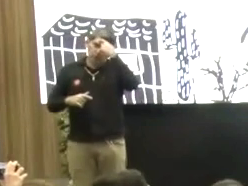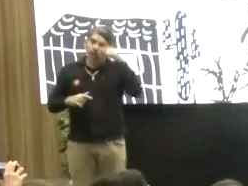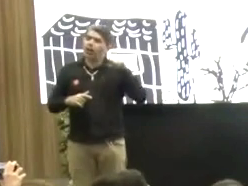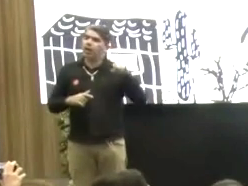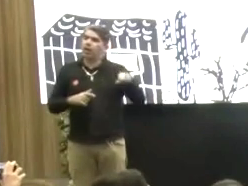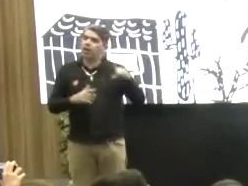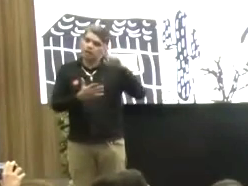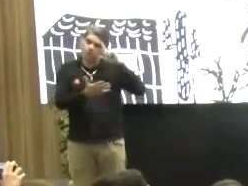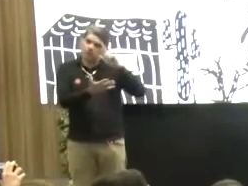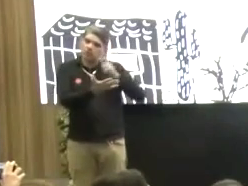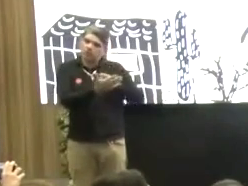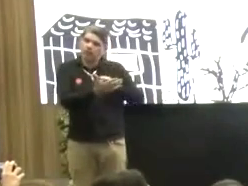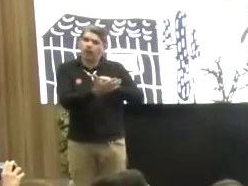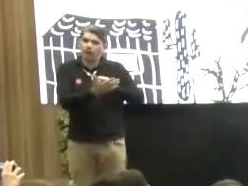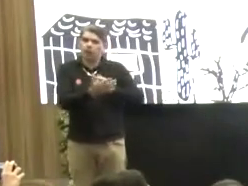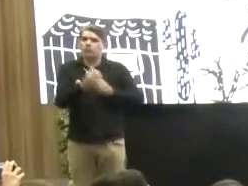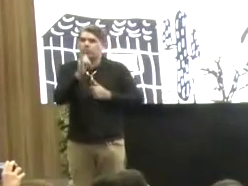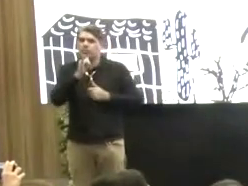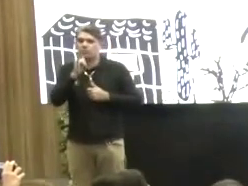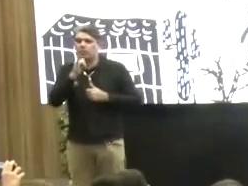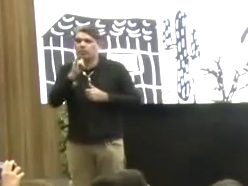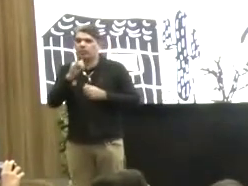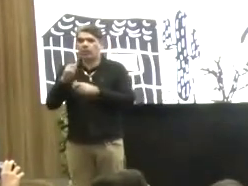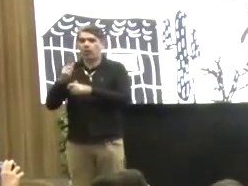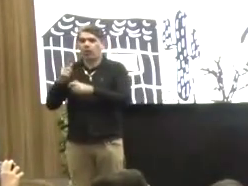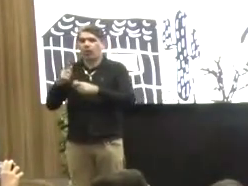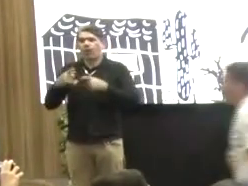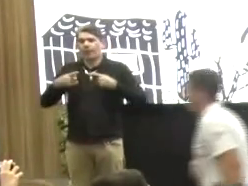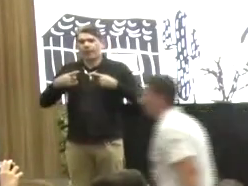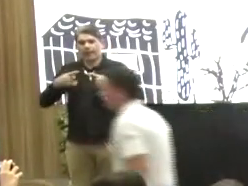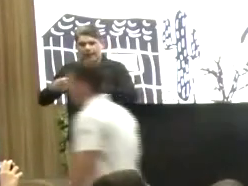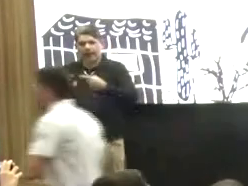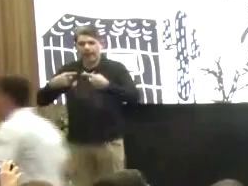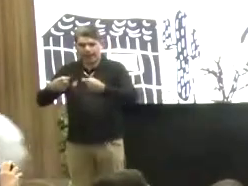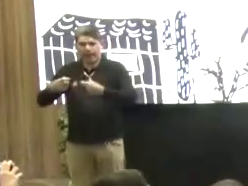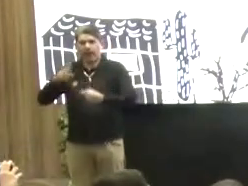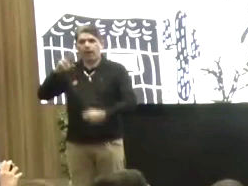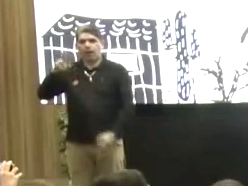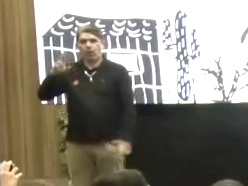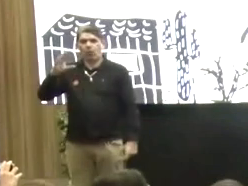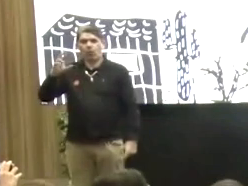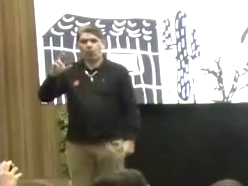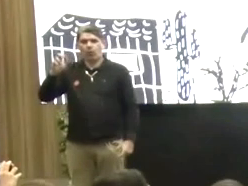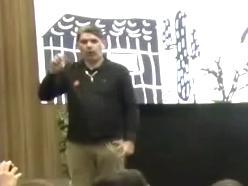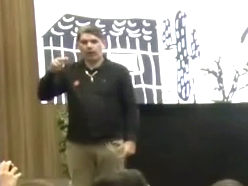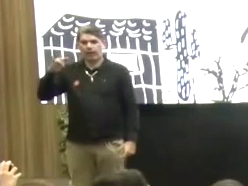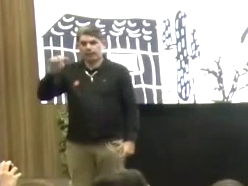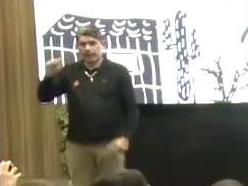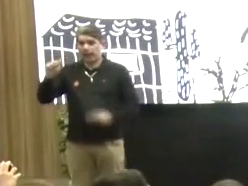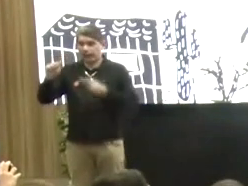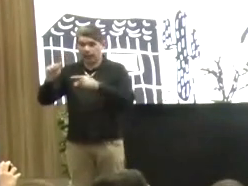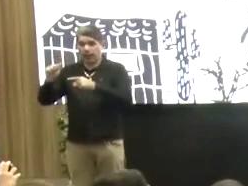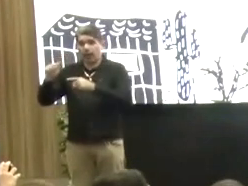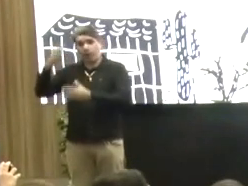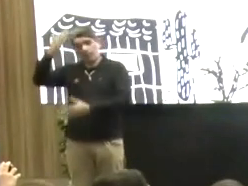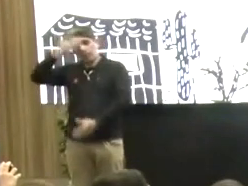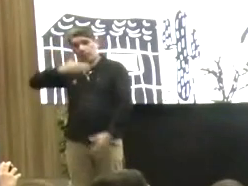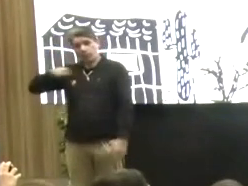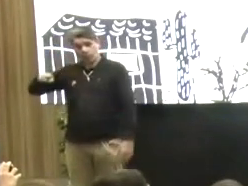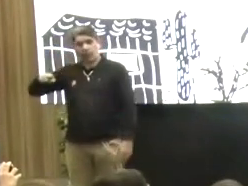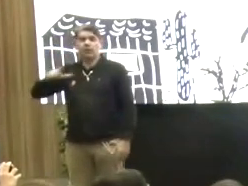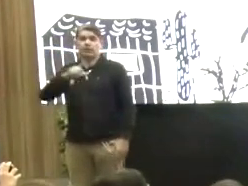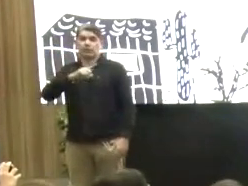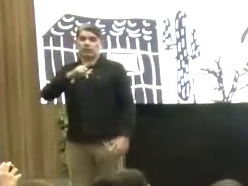certa medida. Na guerra agora da Ucrânia, isso foi evidenciado. E nós temos robô, por exemplo, o